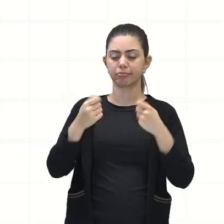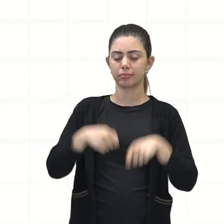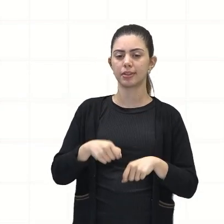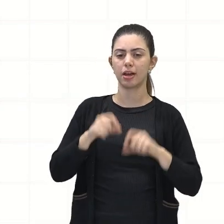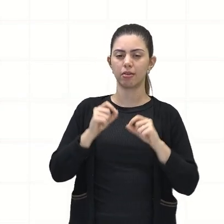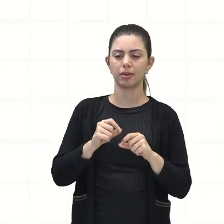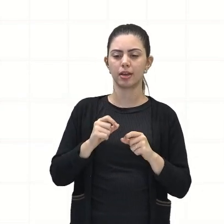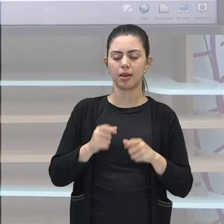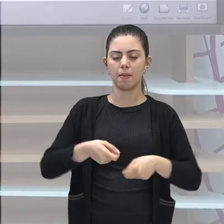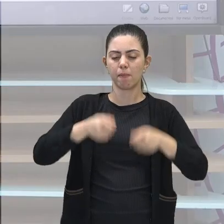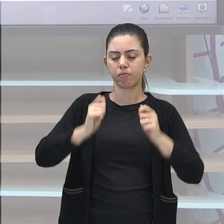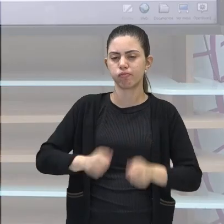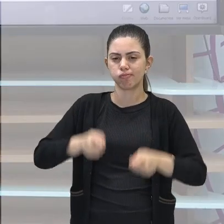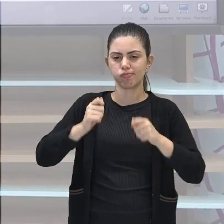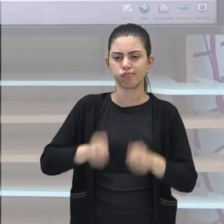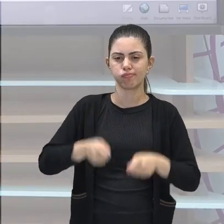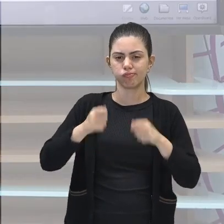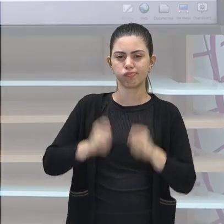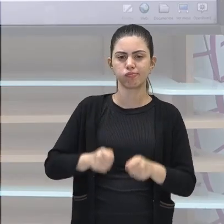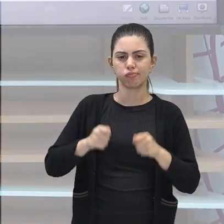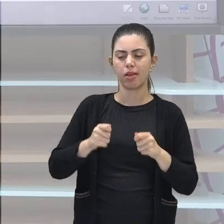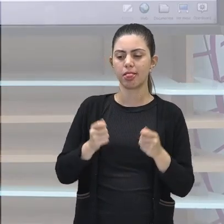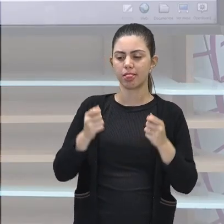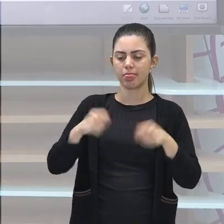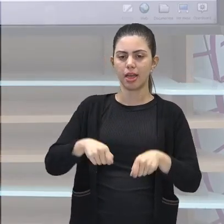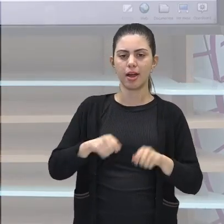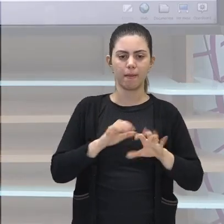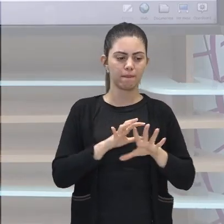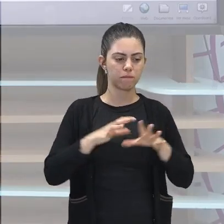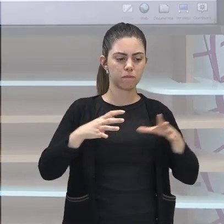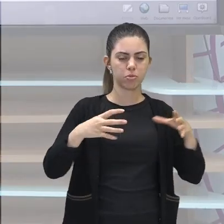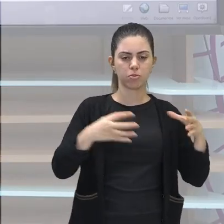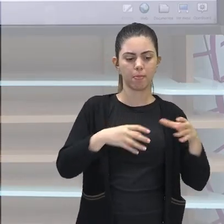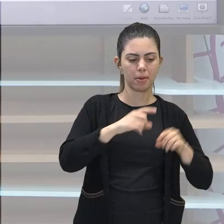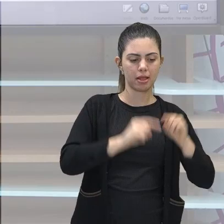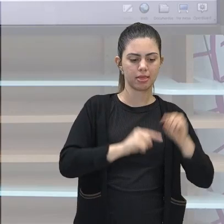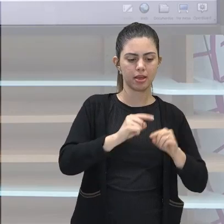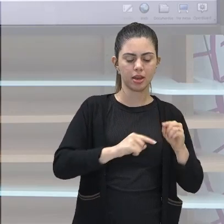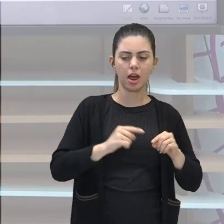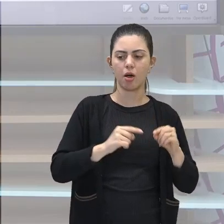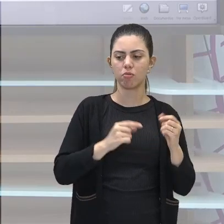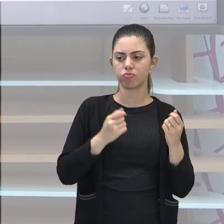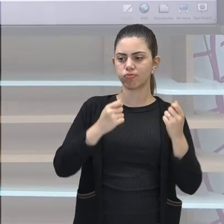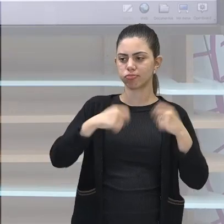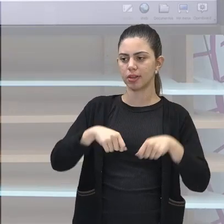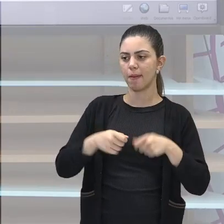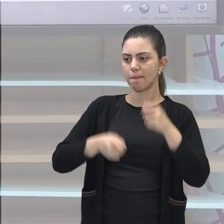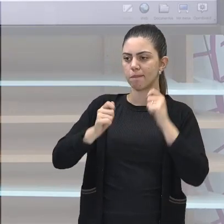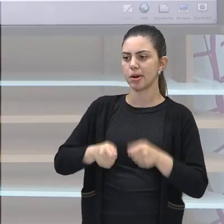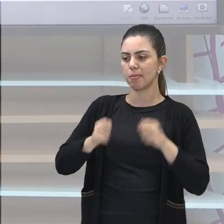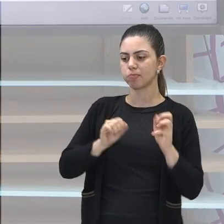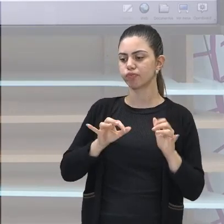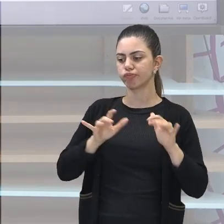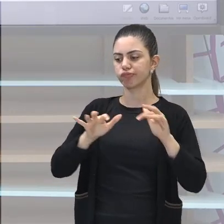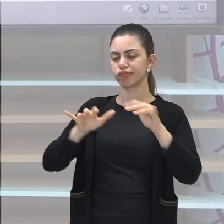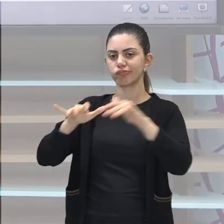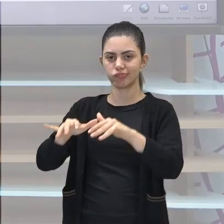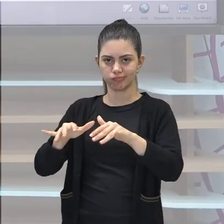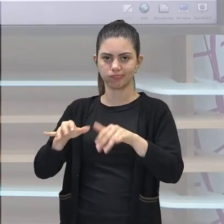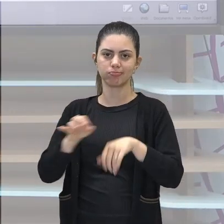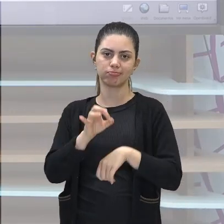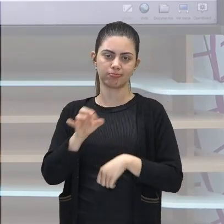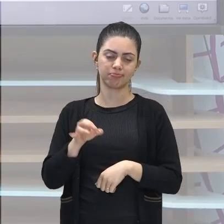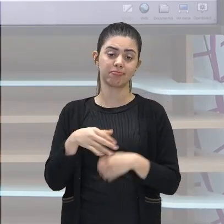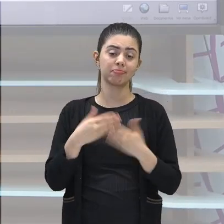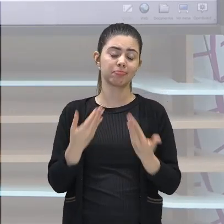adentrar em carruagens, né, juntar suas coisas e ir para essa região. Então é por isso